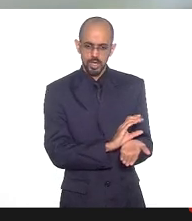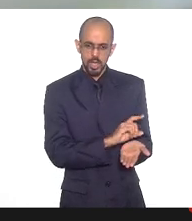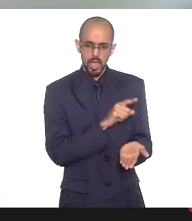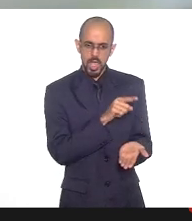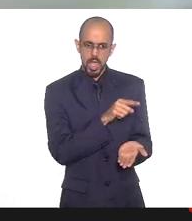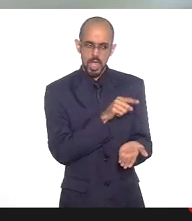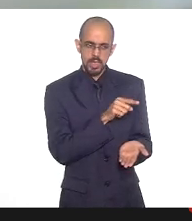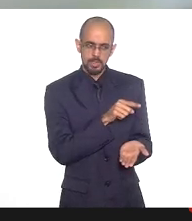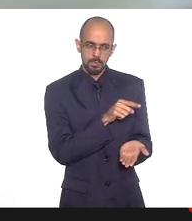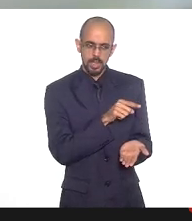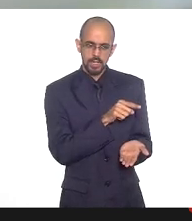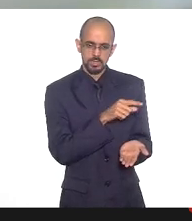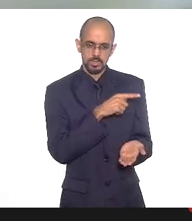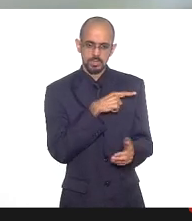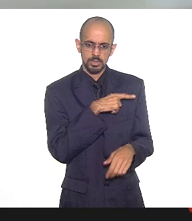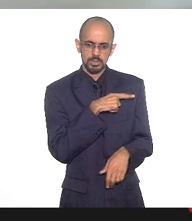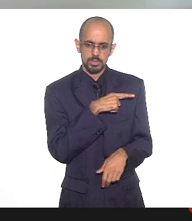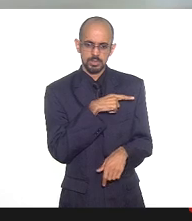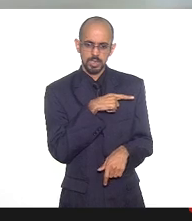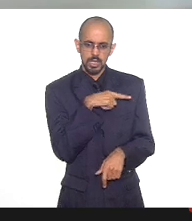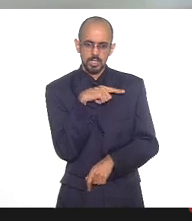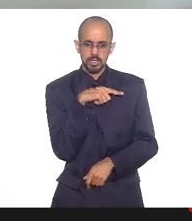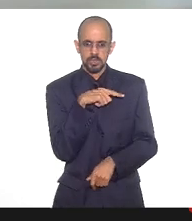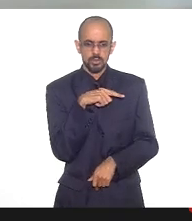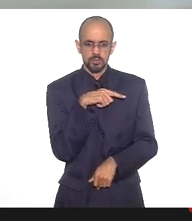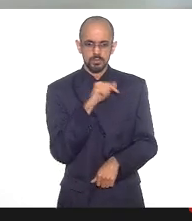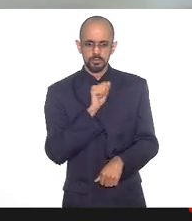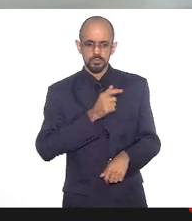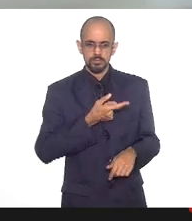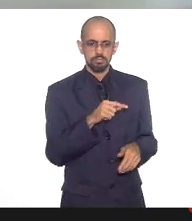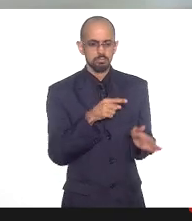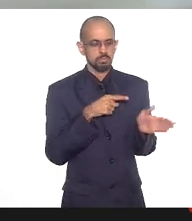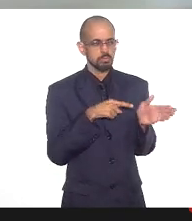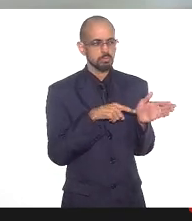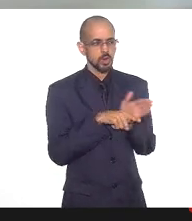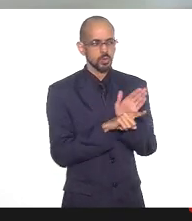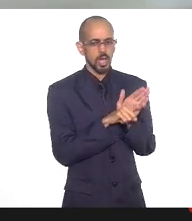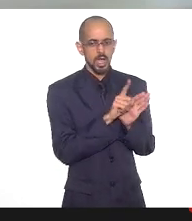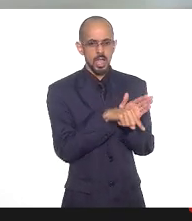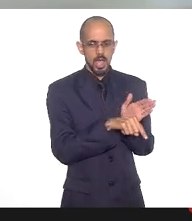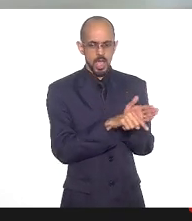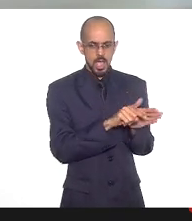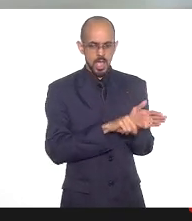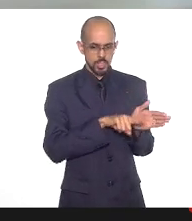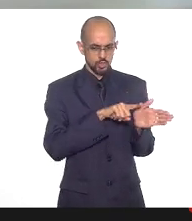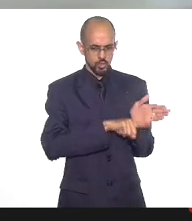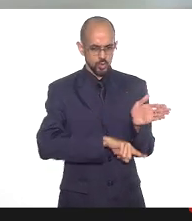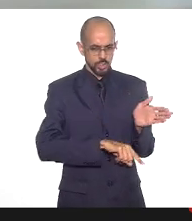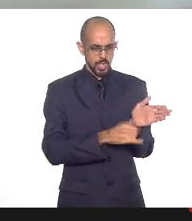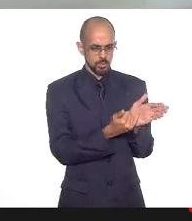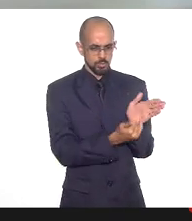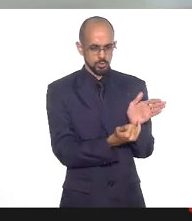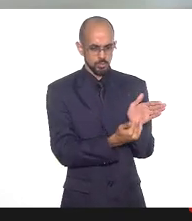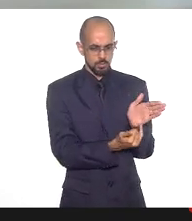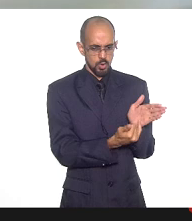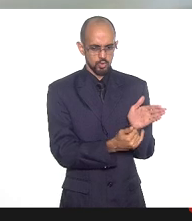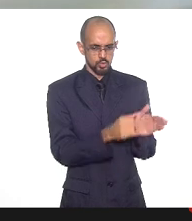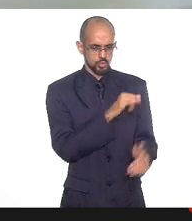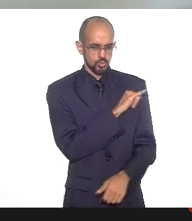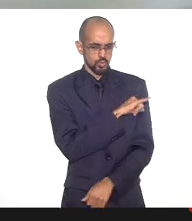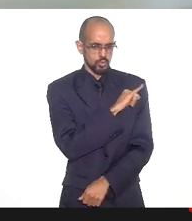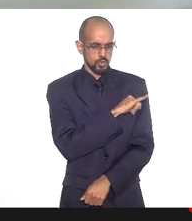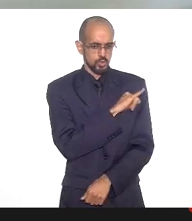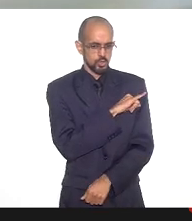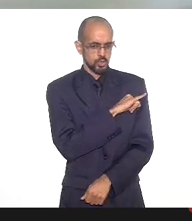Ela, uma parte, é creditada ao Estado do Rio de Janeiro para diminuir o abatimento da